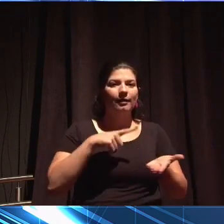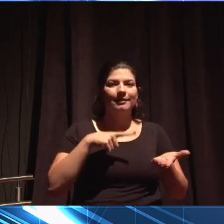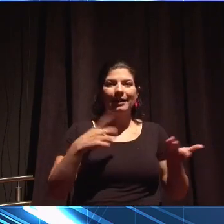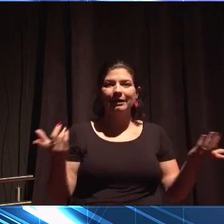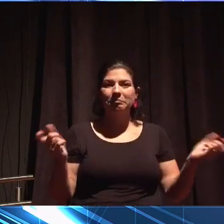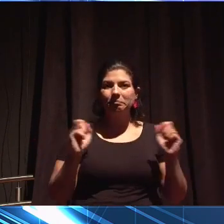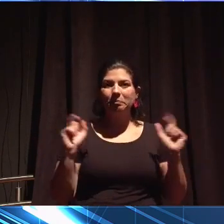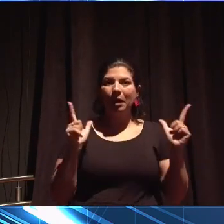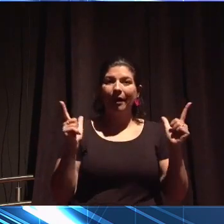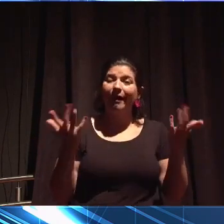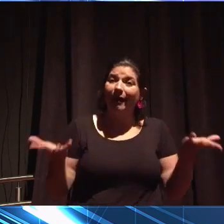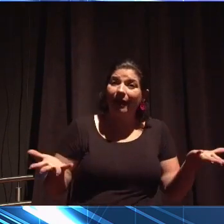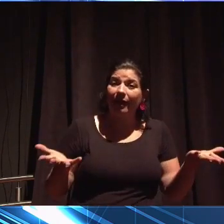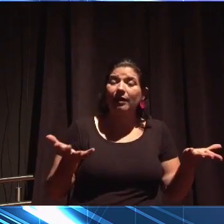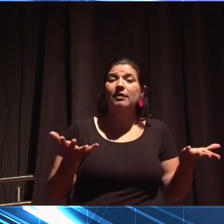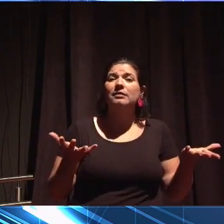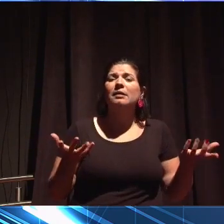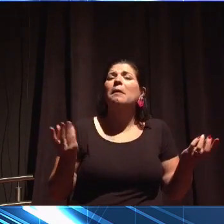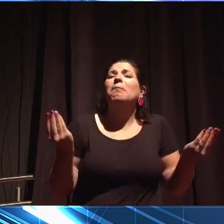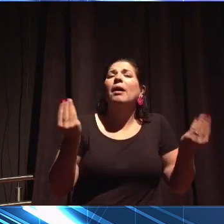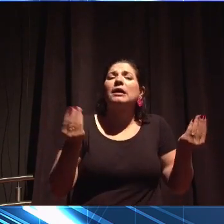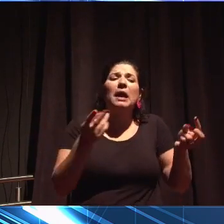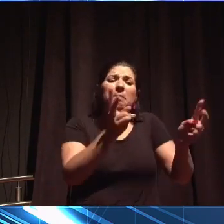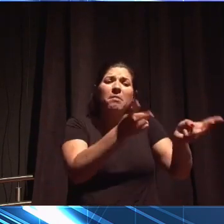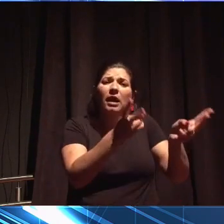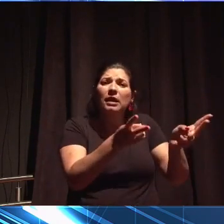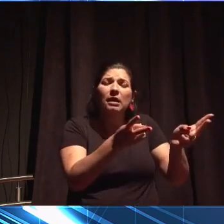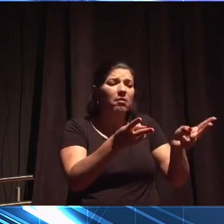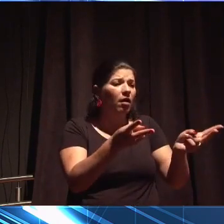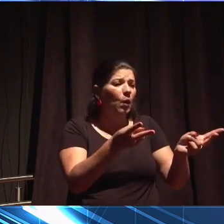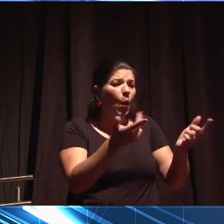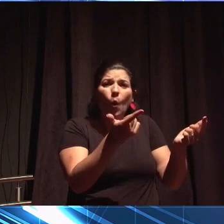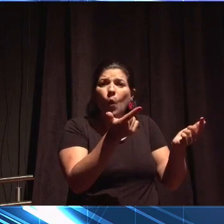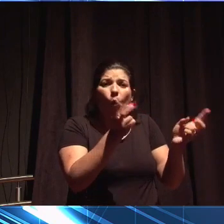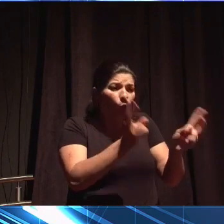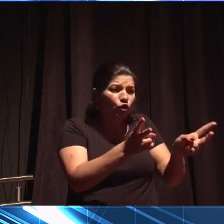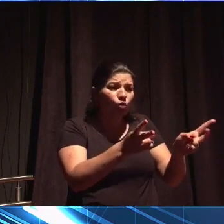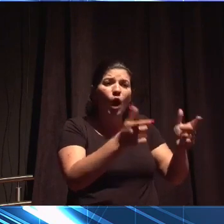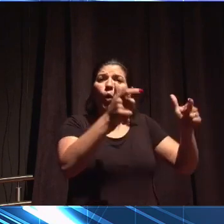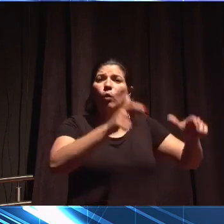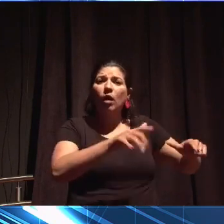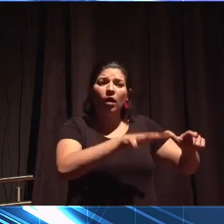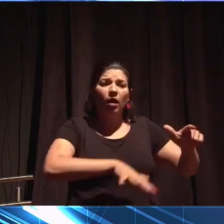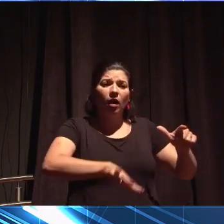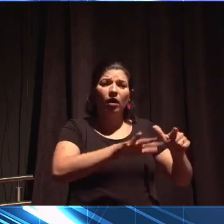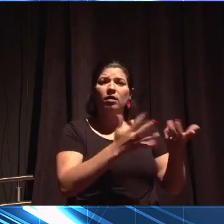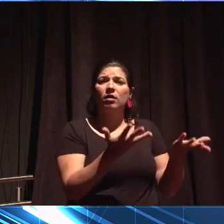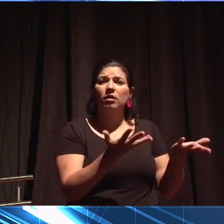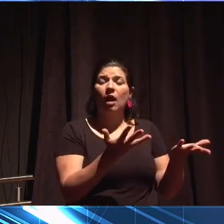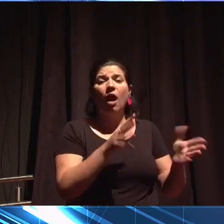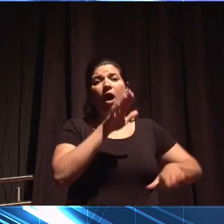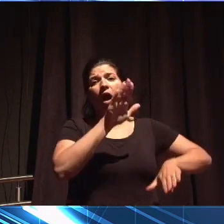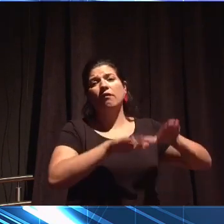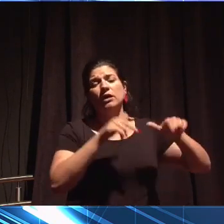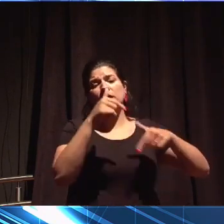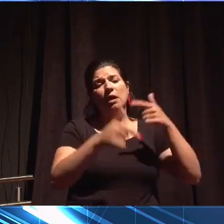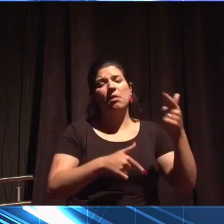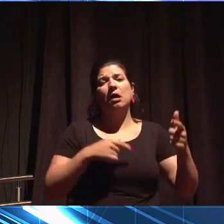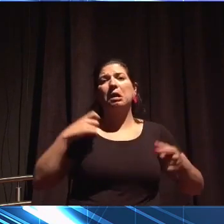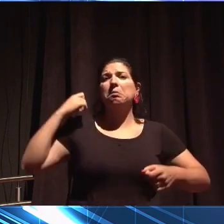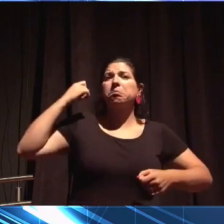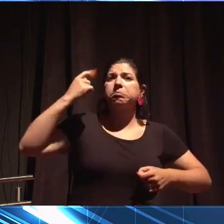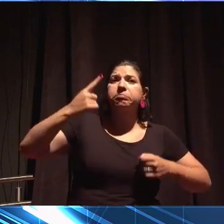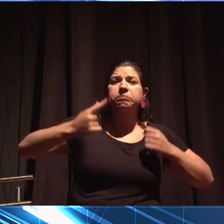assim, para que você vai manter o ambiente de pé ligado 24/7, sendo que você, às vezes, só